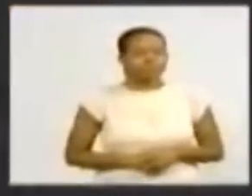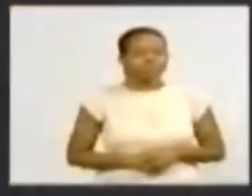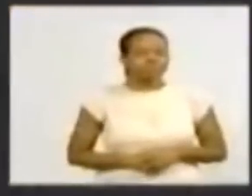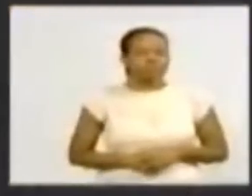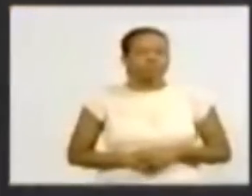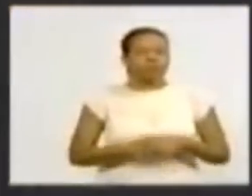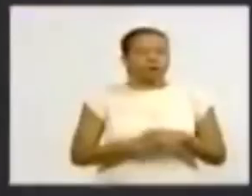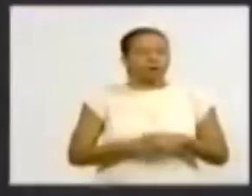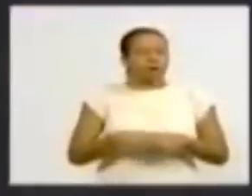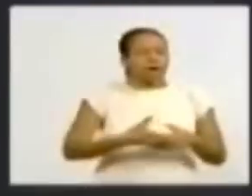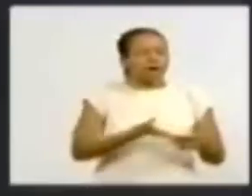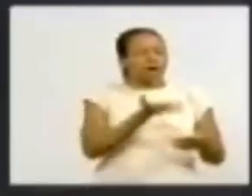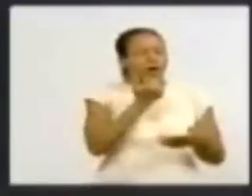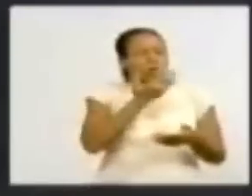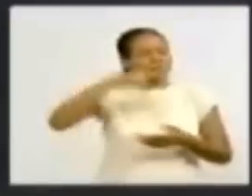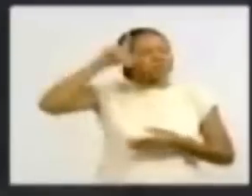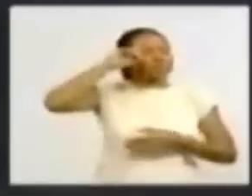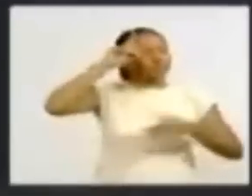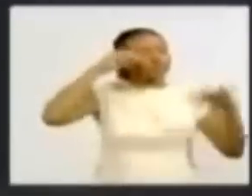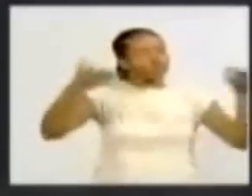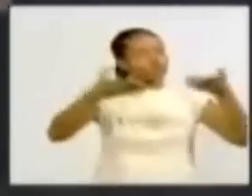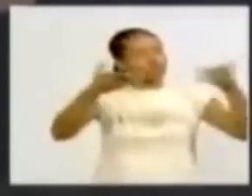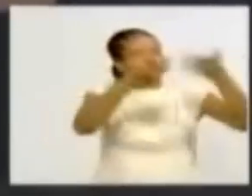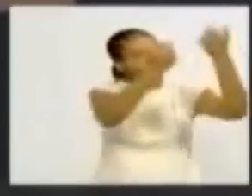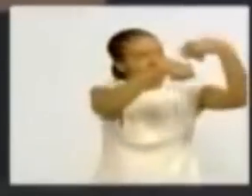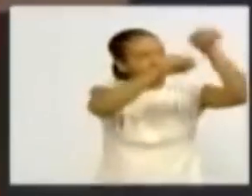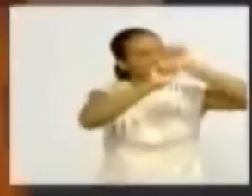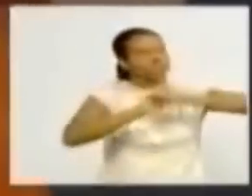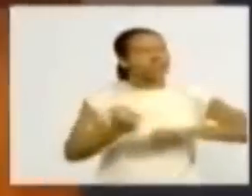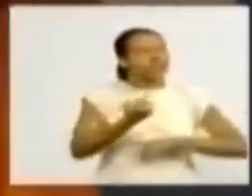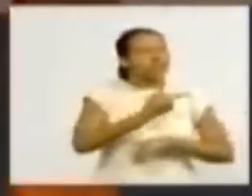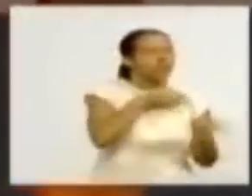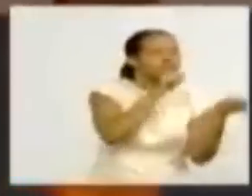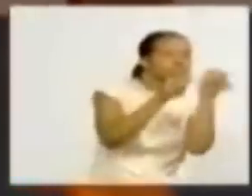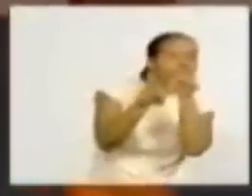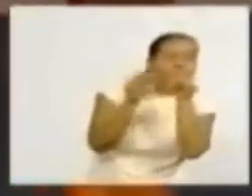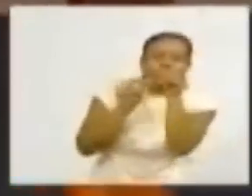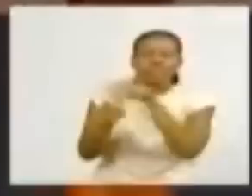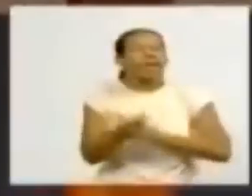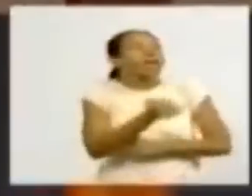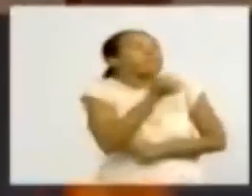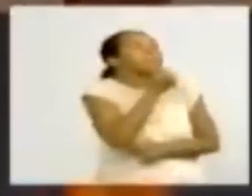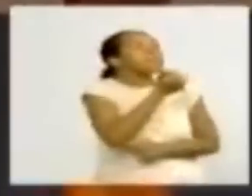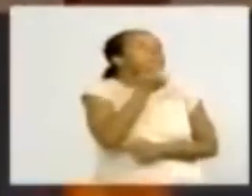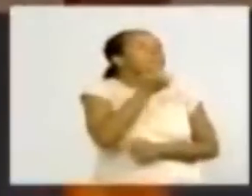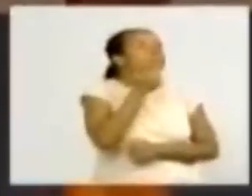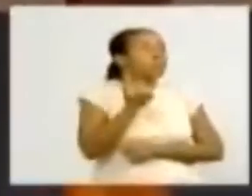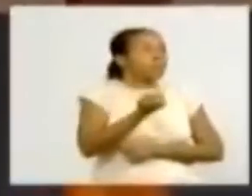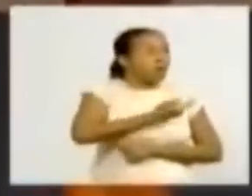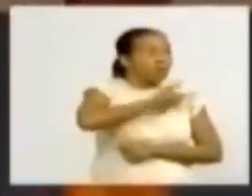céu. O pão nosso de cada dia nos dai hoje, perdoai-nos as nossas